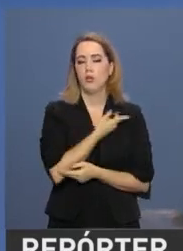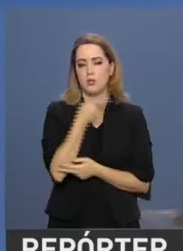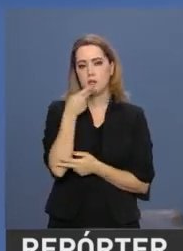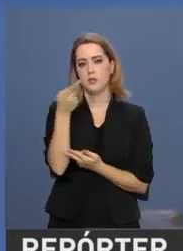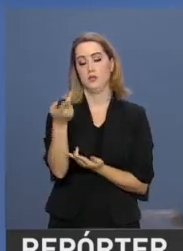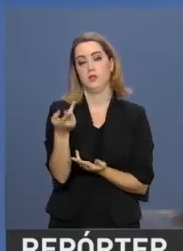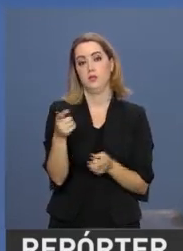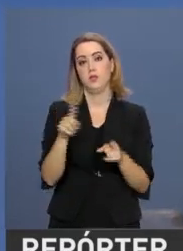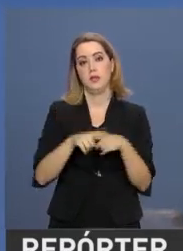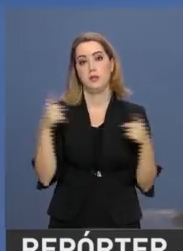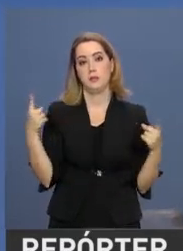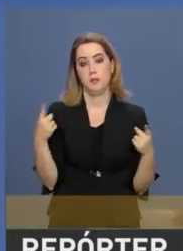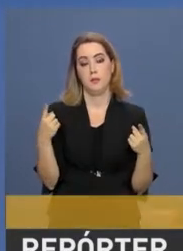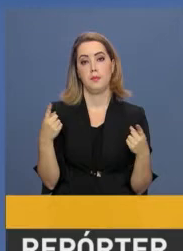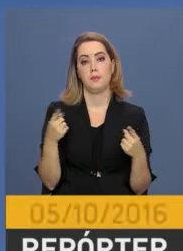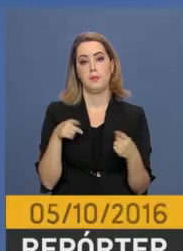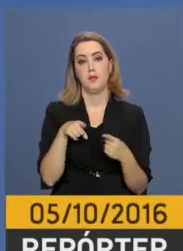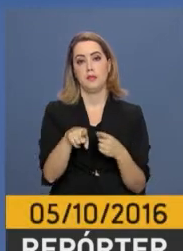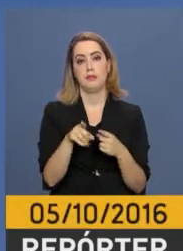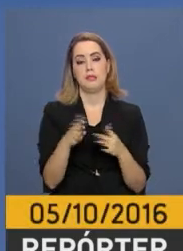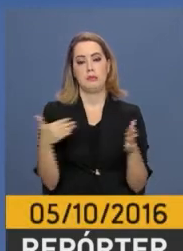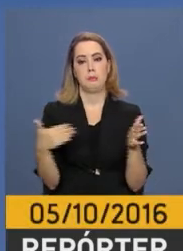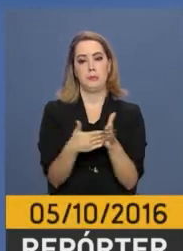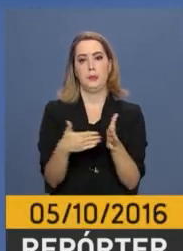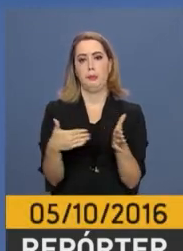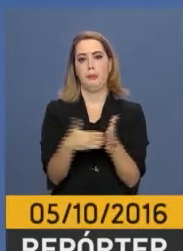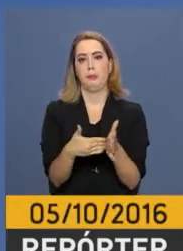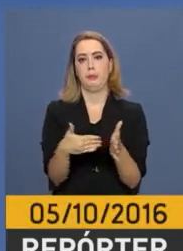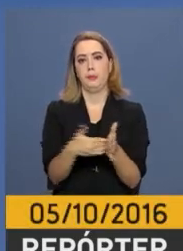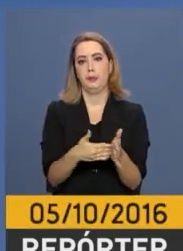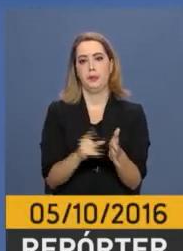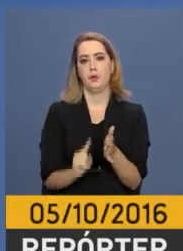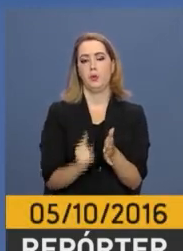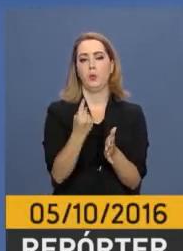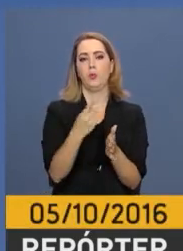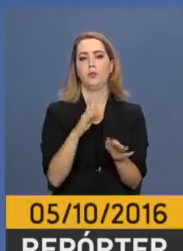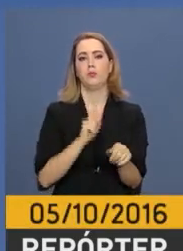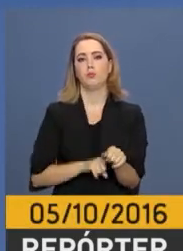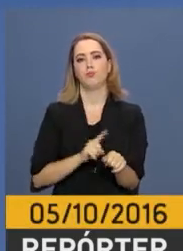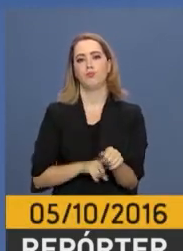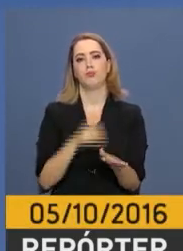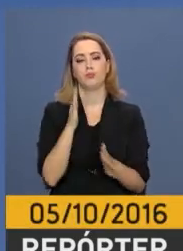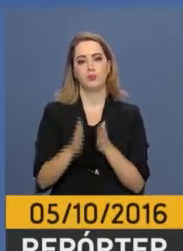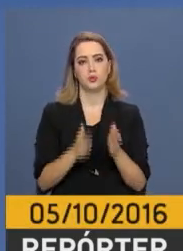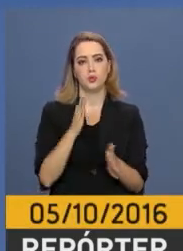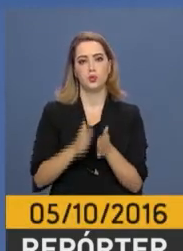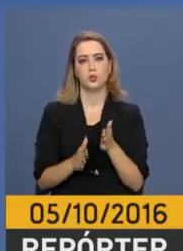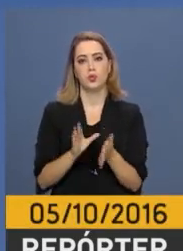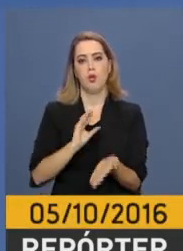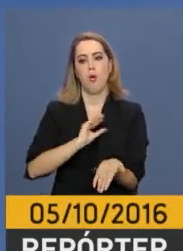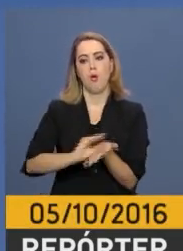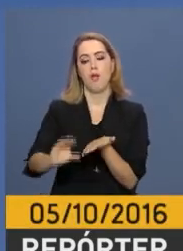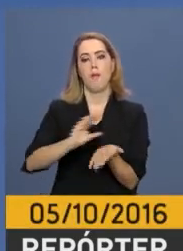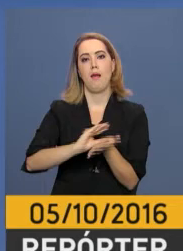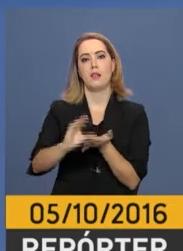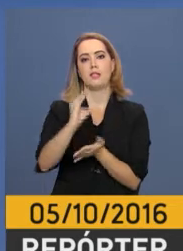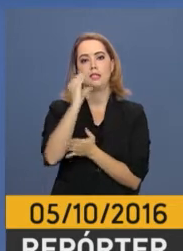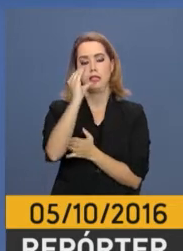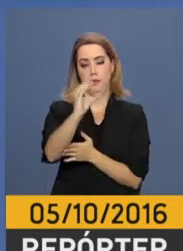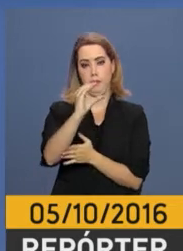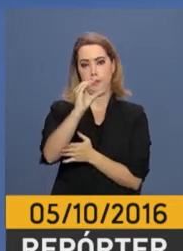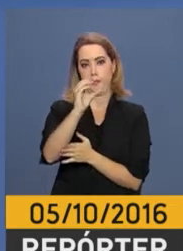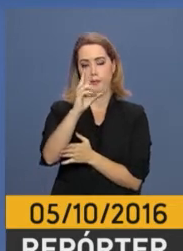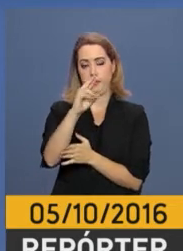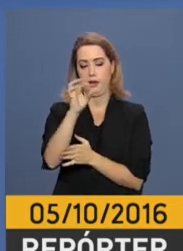mas ele ficou limitado ainda num primeiro momento a a um repasse para as creches e